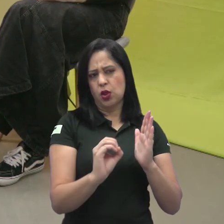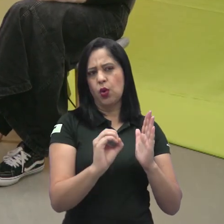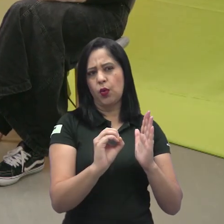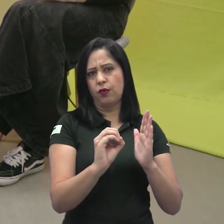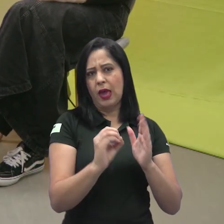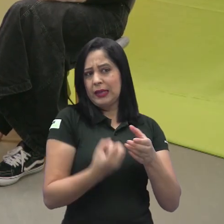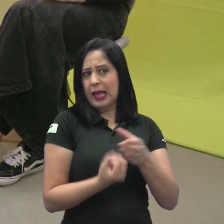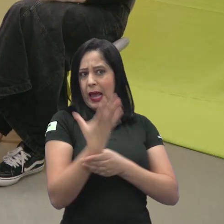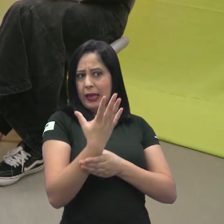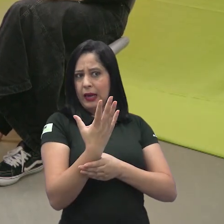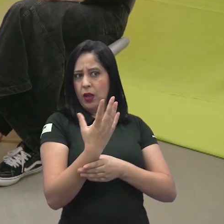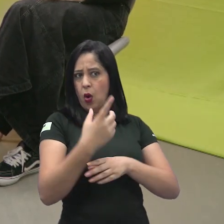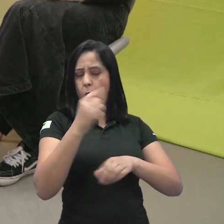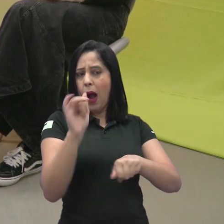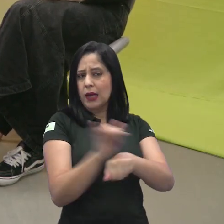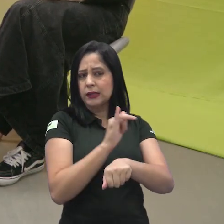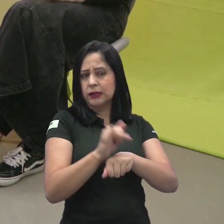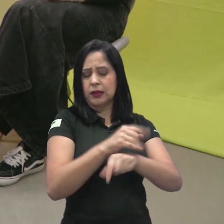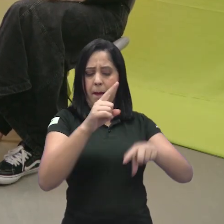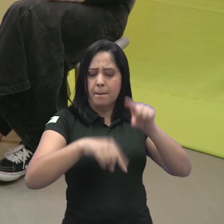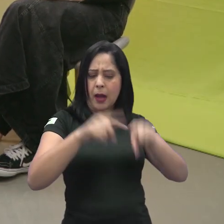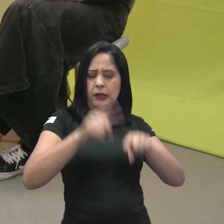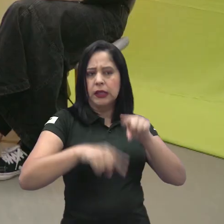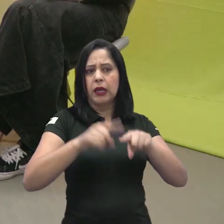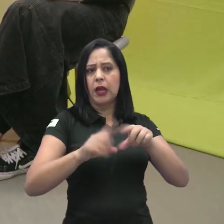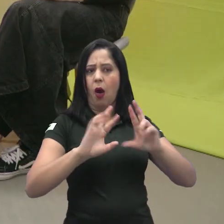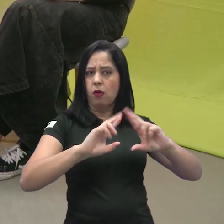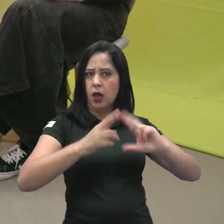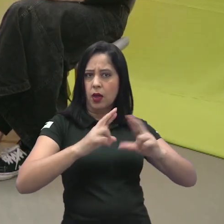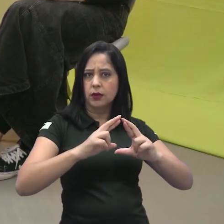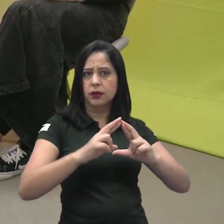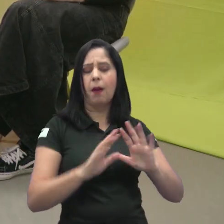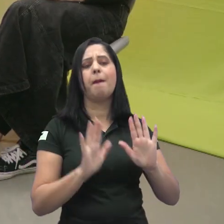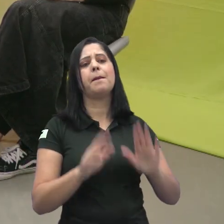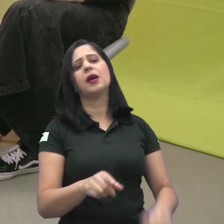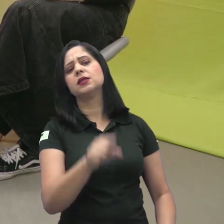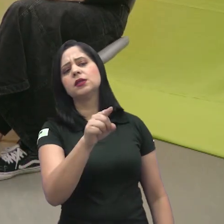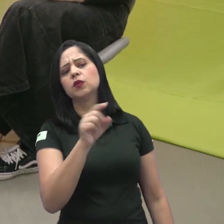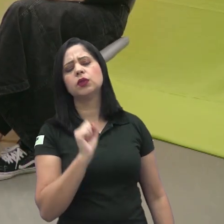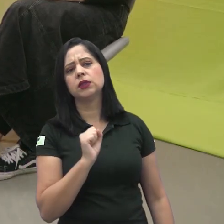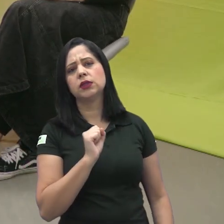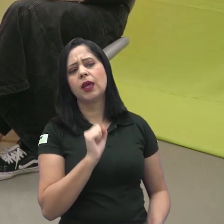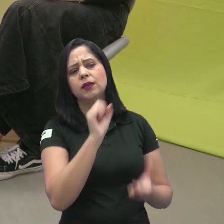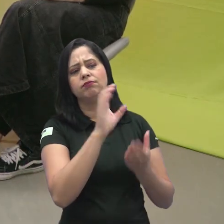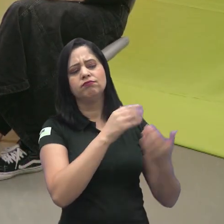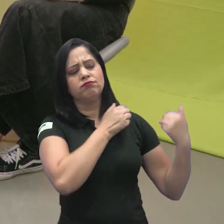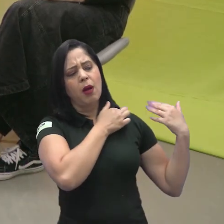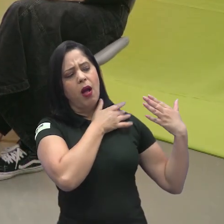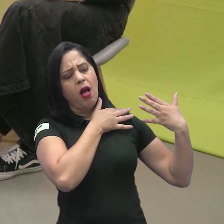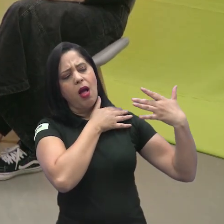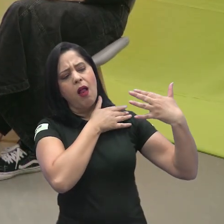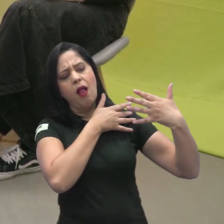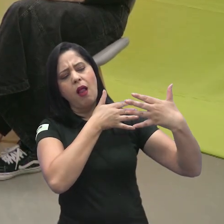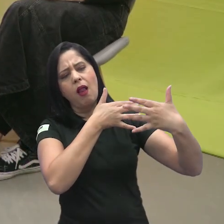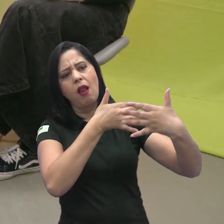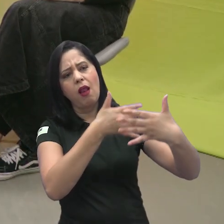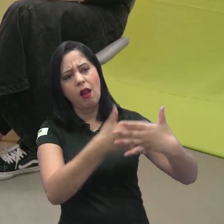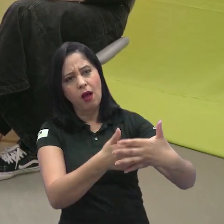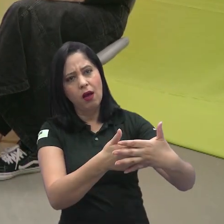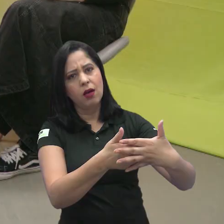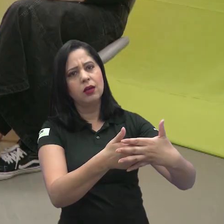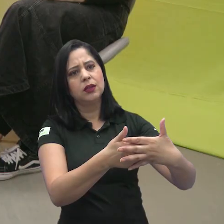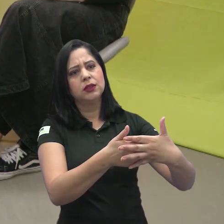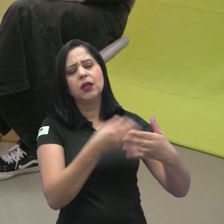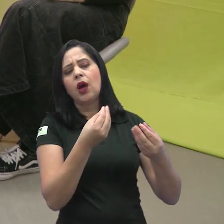E aí chega os anos 2000, tudo tá liberado na moda, né? O que vocês trazem de lá para cá? Como que essa tendência do